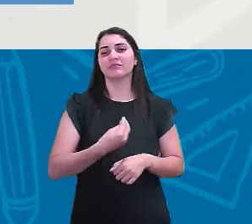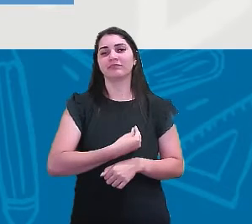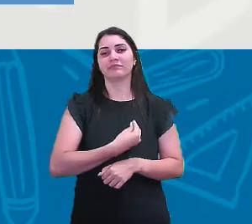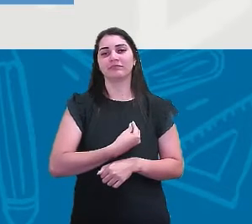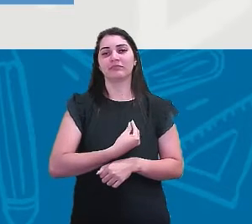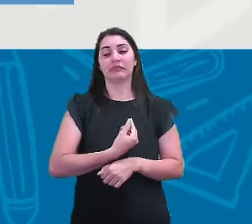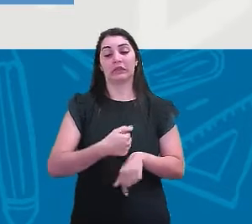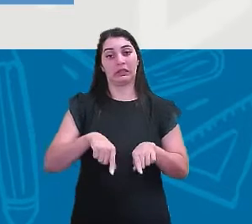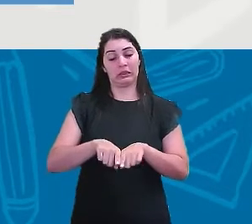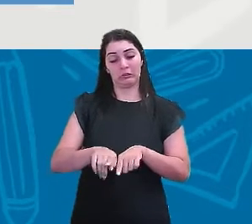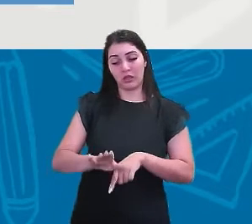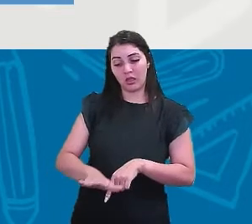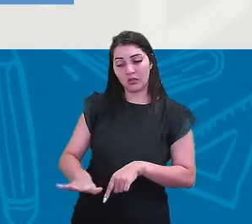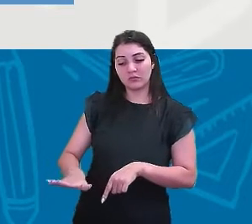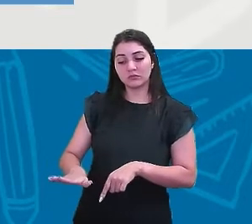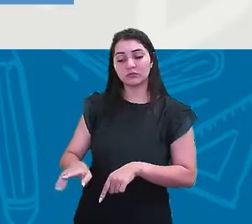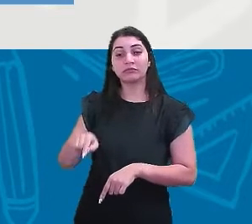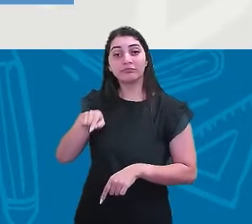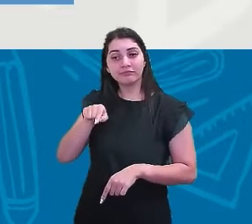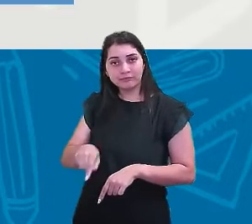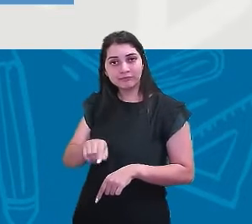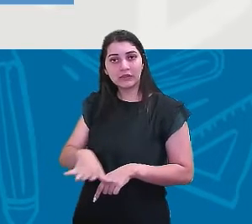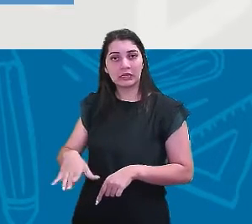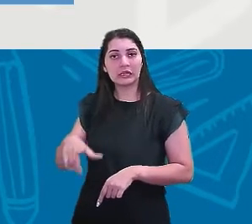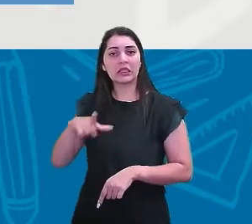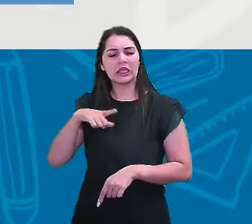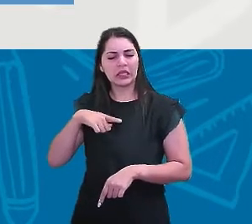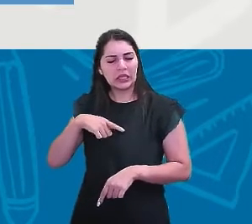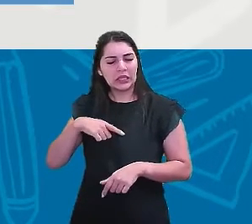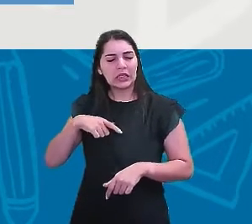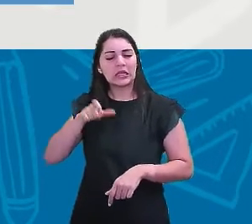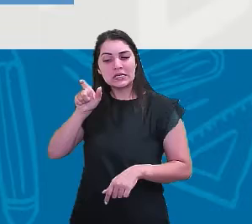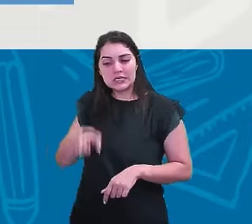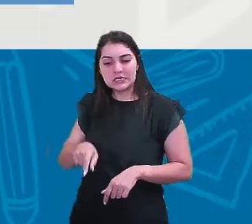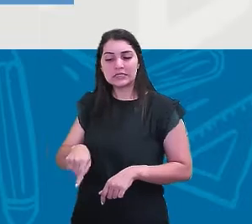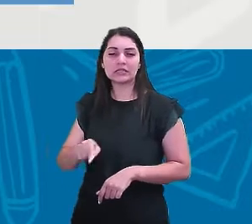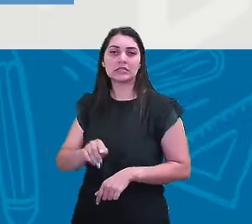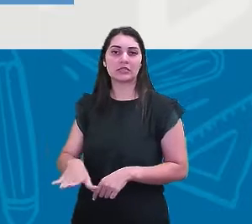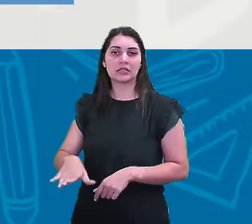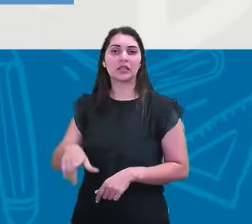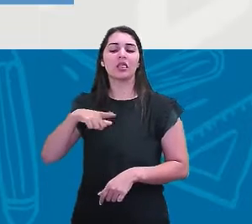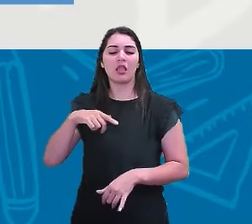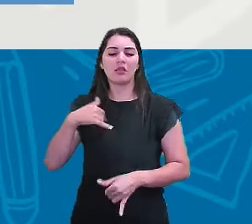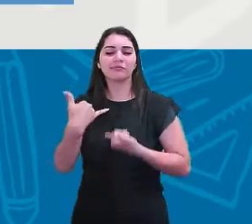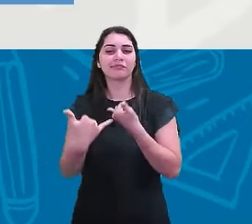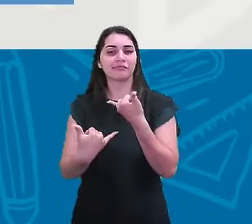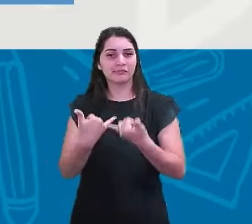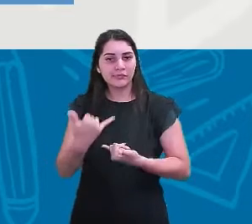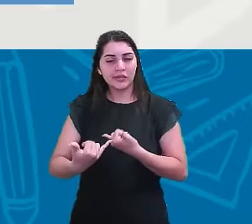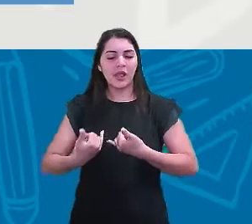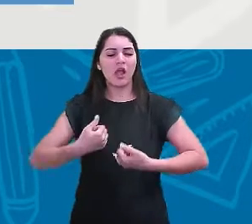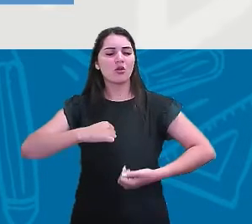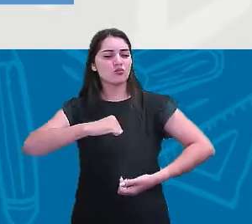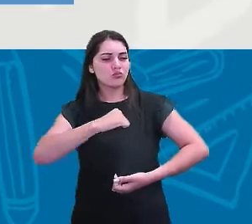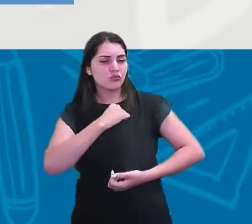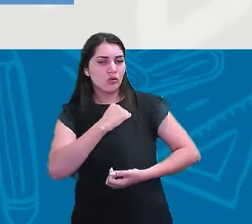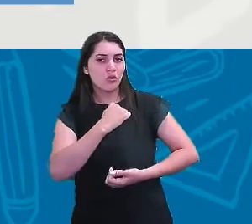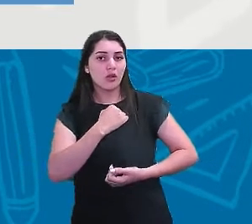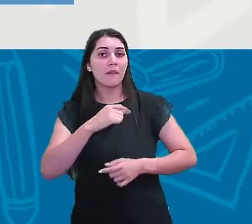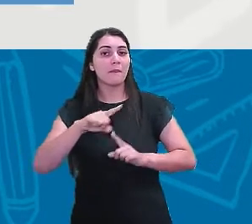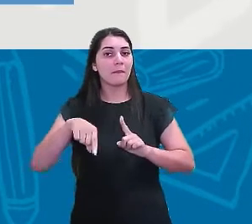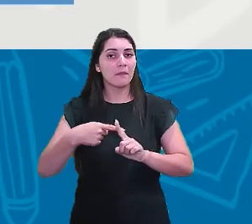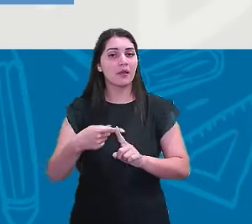A infância, criança tem que ser criança, certo? Tem que brincar, tem que correr, mas também